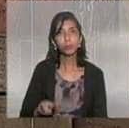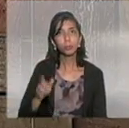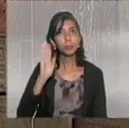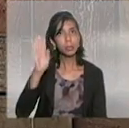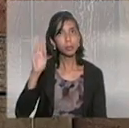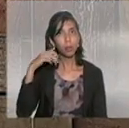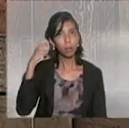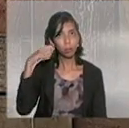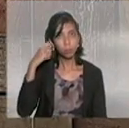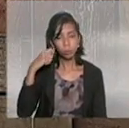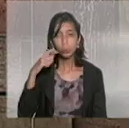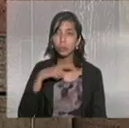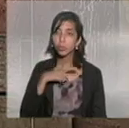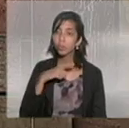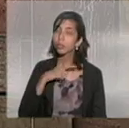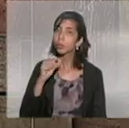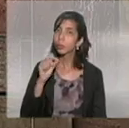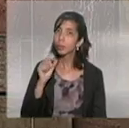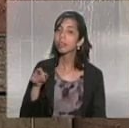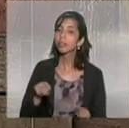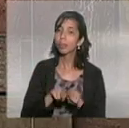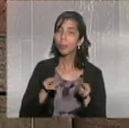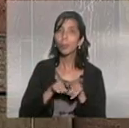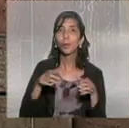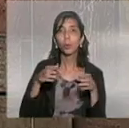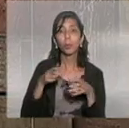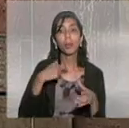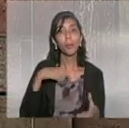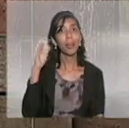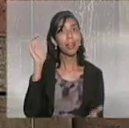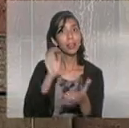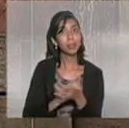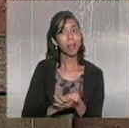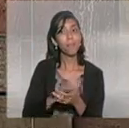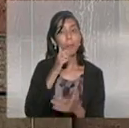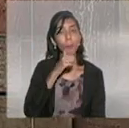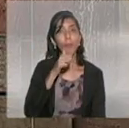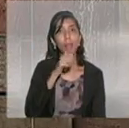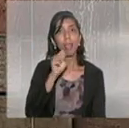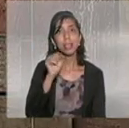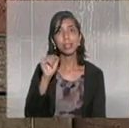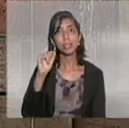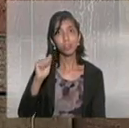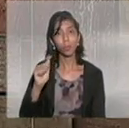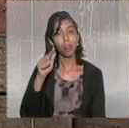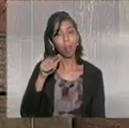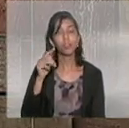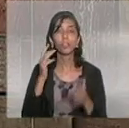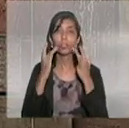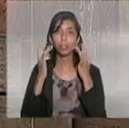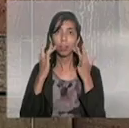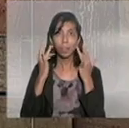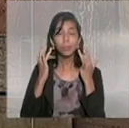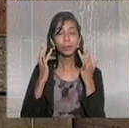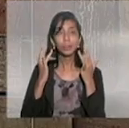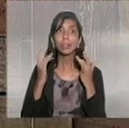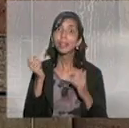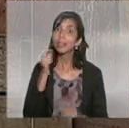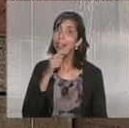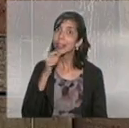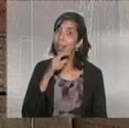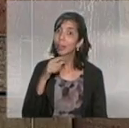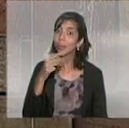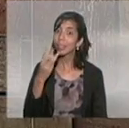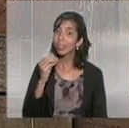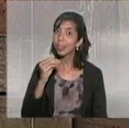peça, que tinha a Silvia Massari também no elenco, e eu me casava com a Silvia Massari na peça. E por